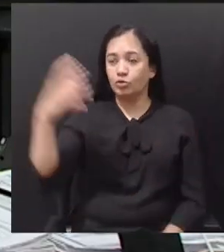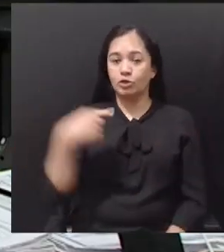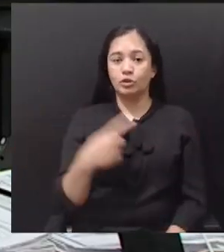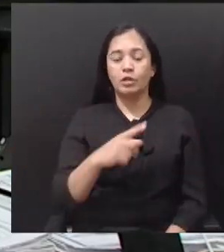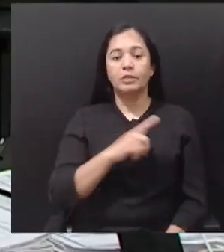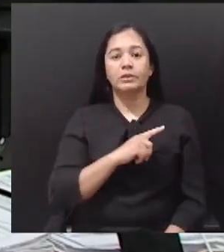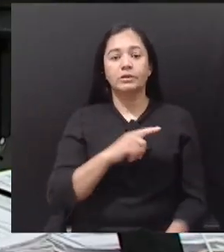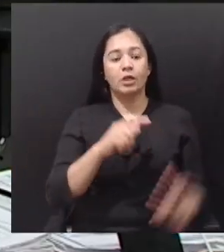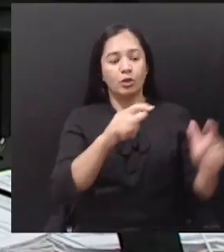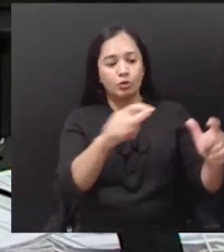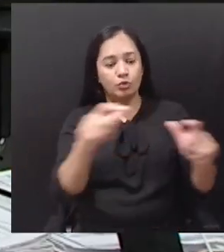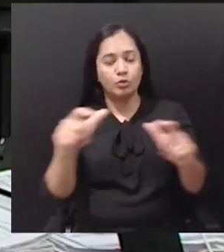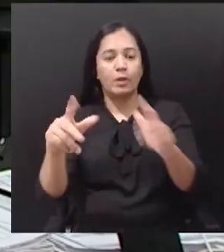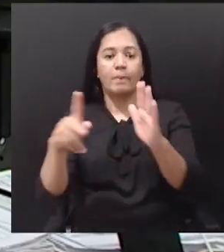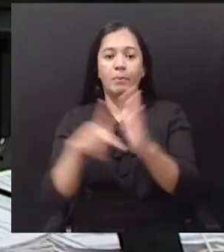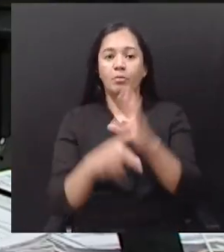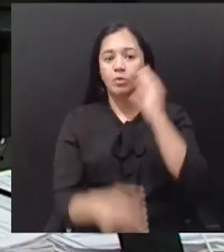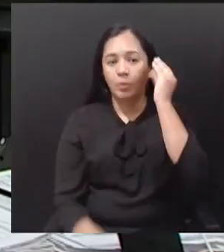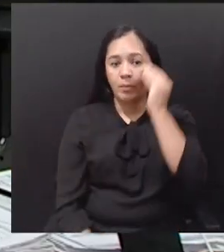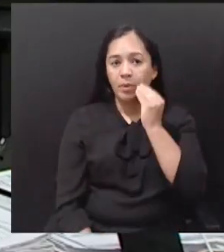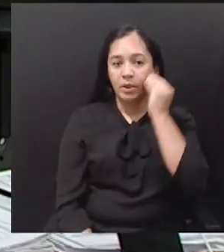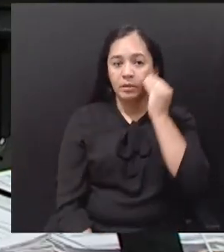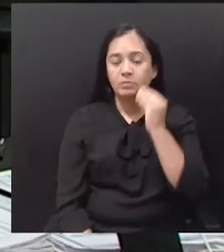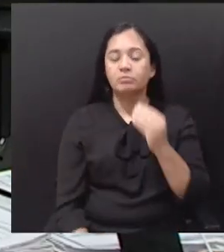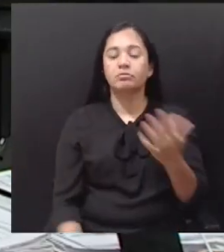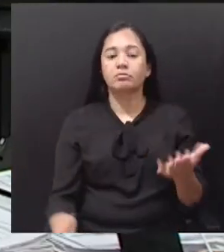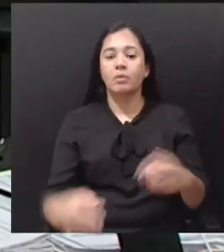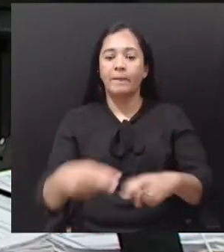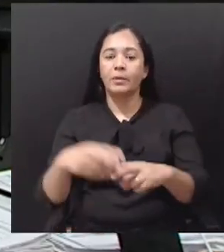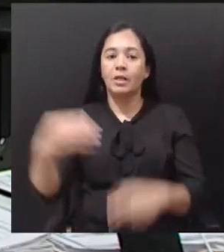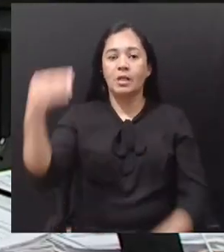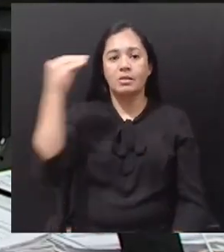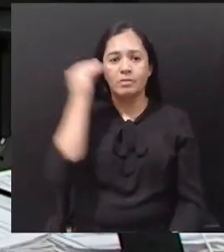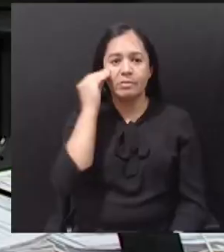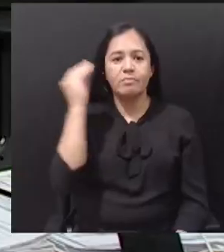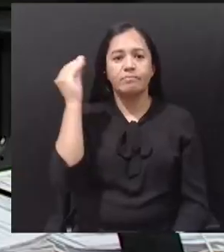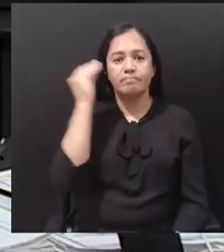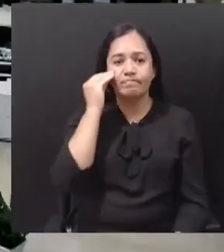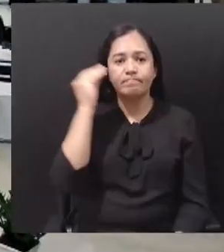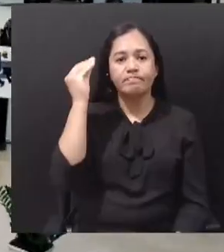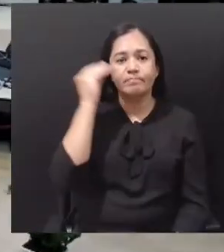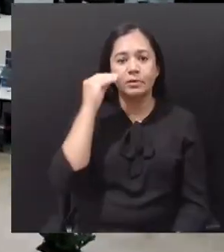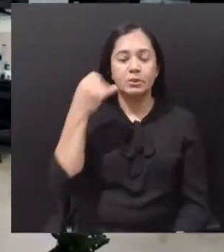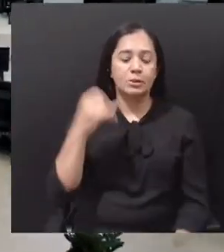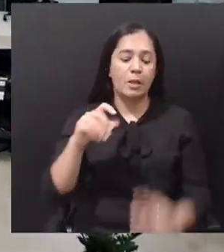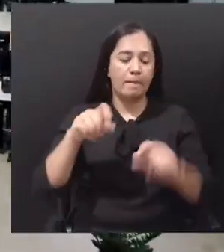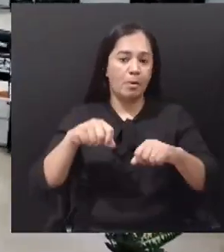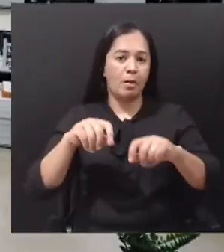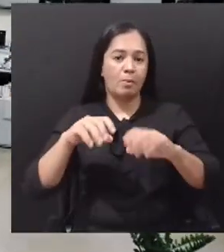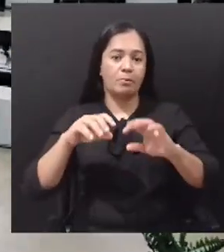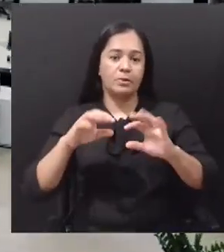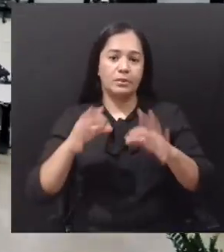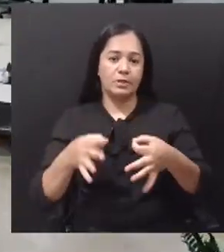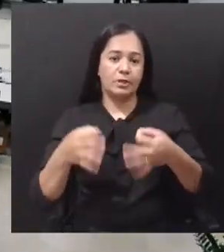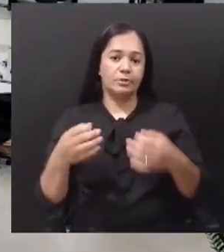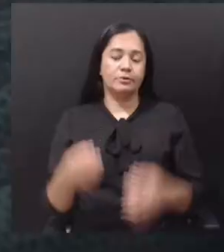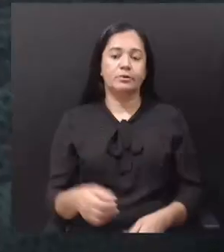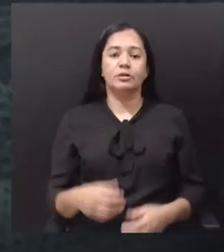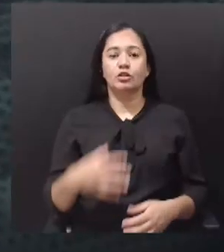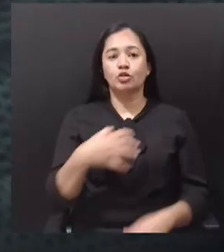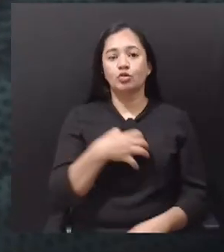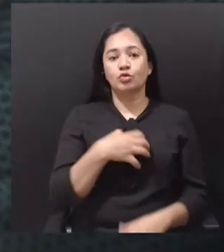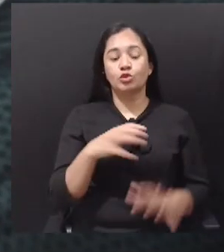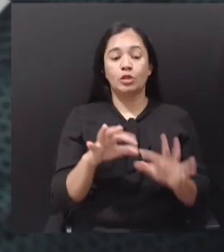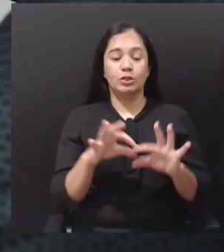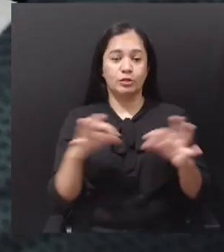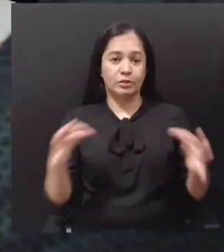experimentais, e testar hipóteses, se aquela hipótese está correta ou não. De forma simplificada, o